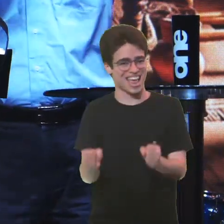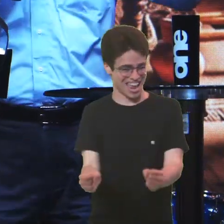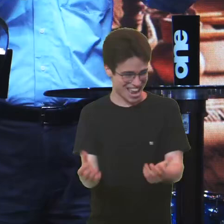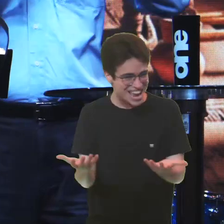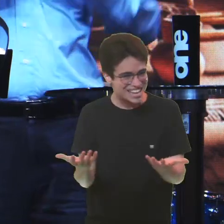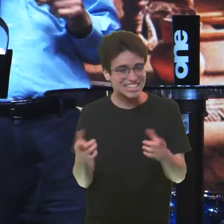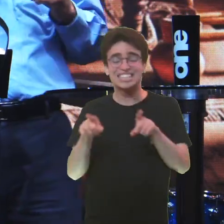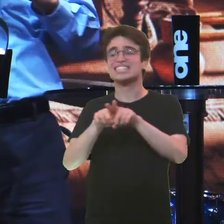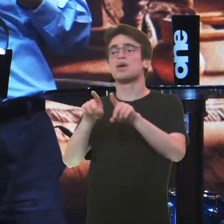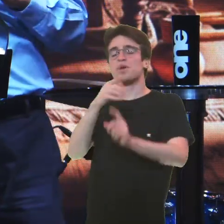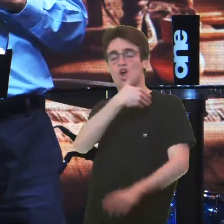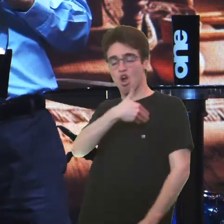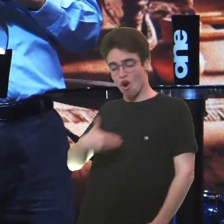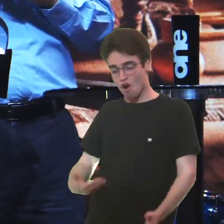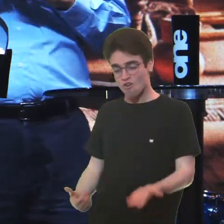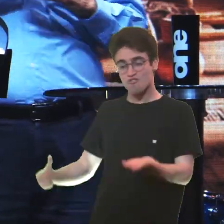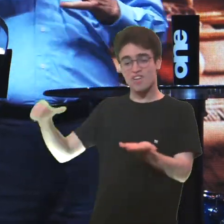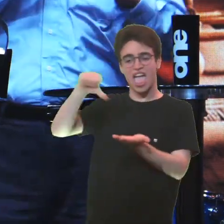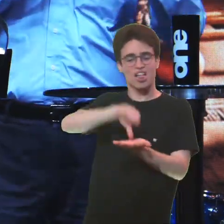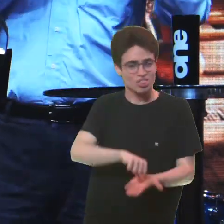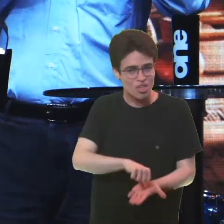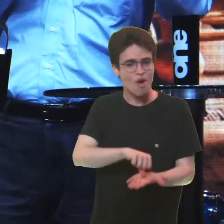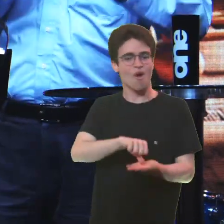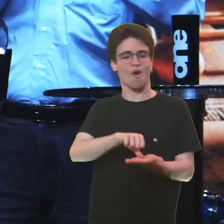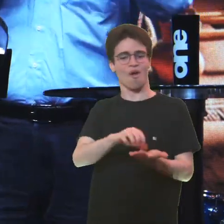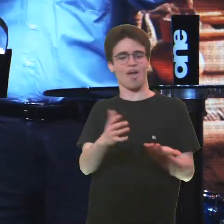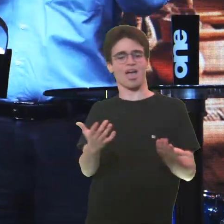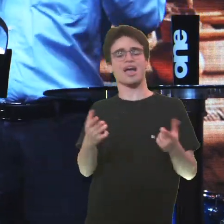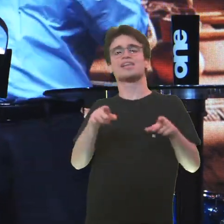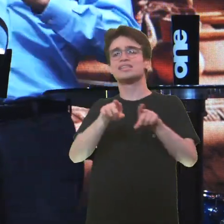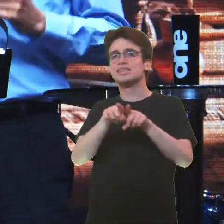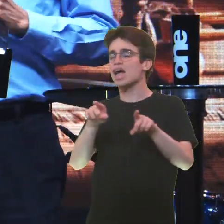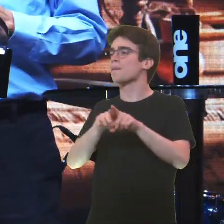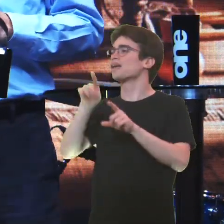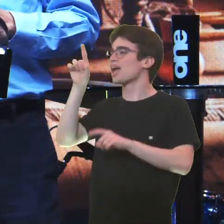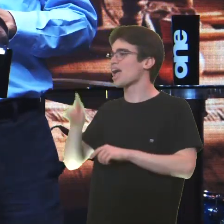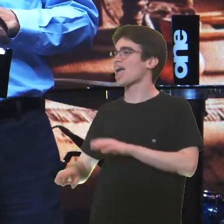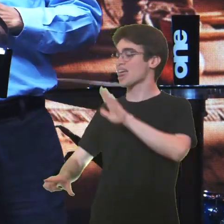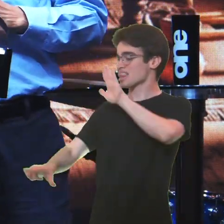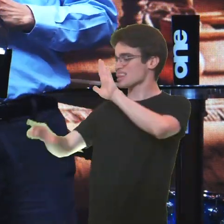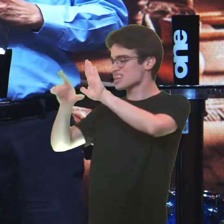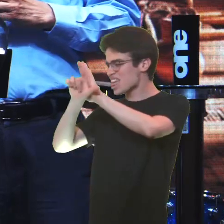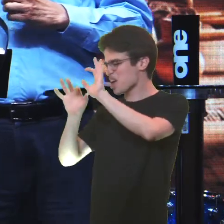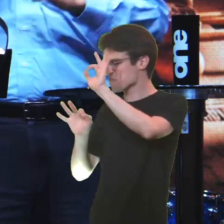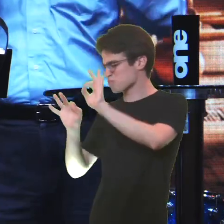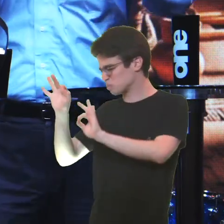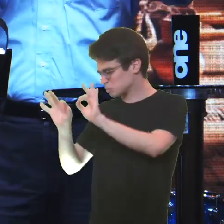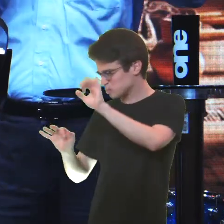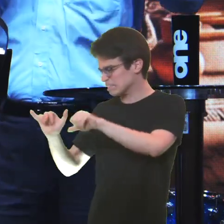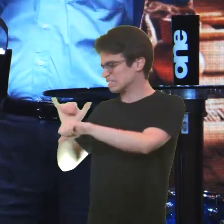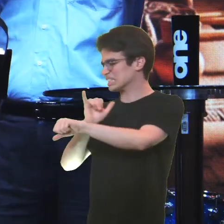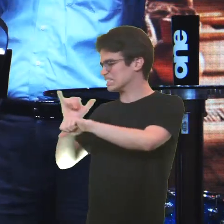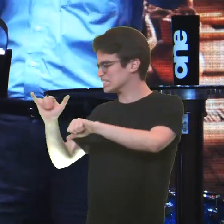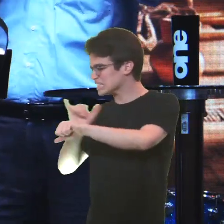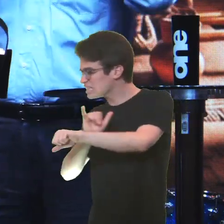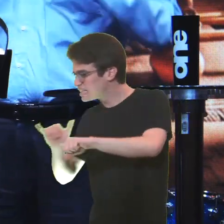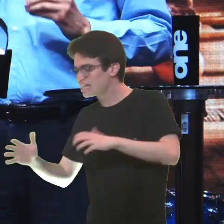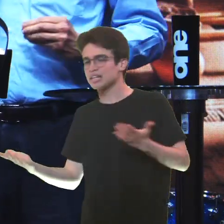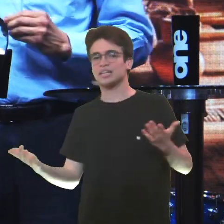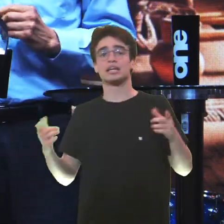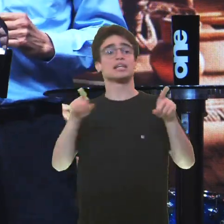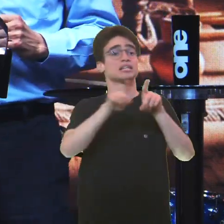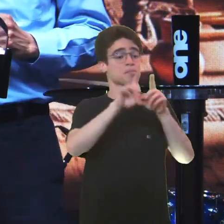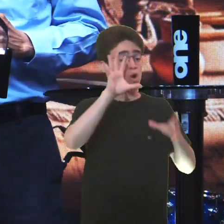base del gobierno. É onde está a base do governo. Es donde se elaboran las leyes. É onde se elaboram as leis. Es donde están los medios de